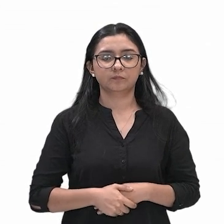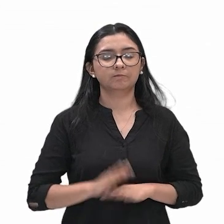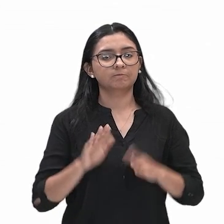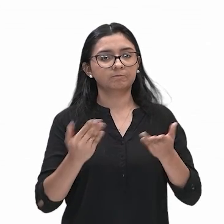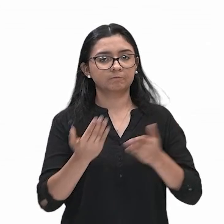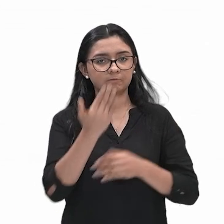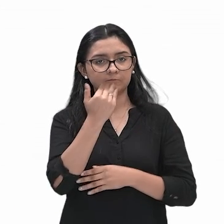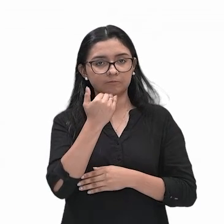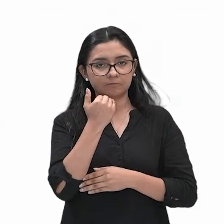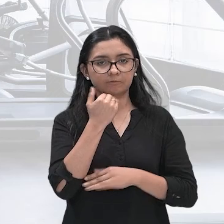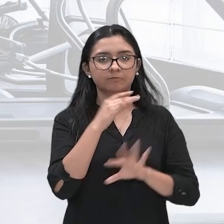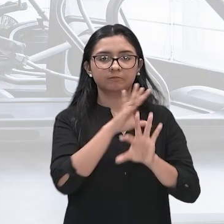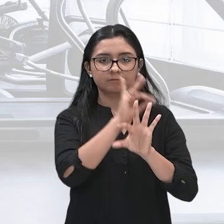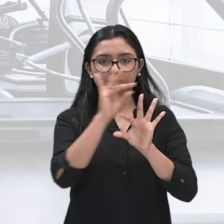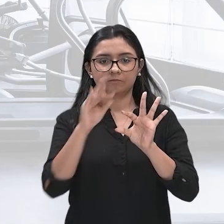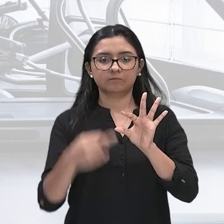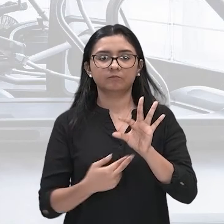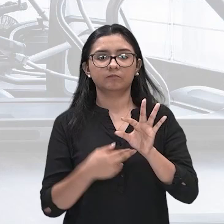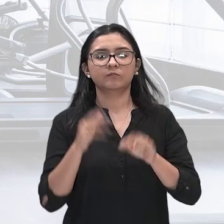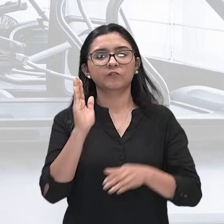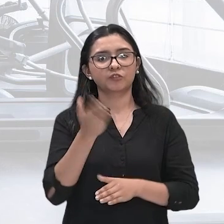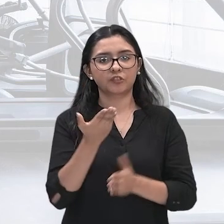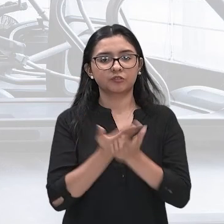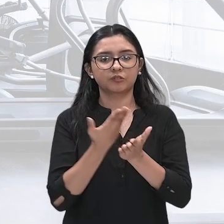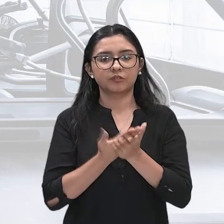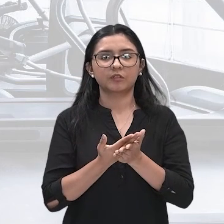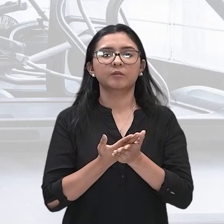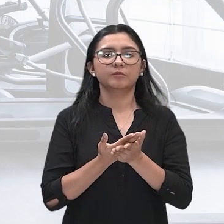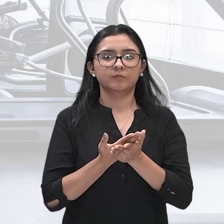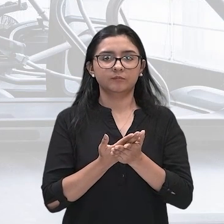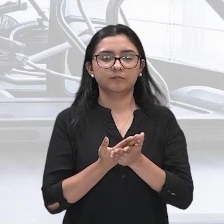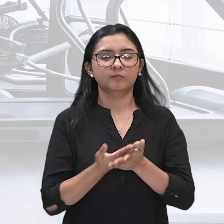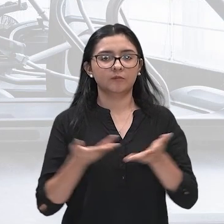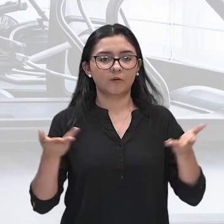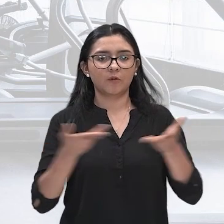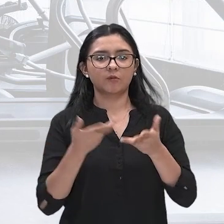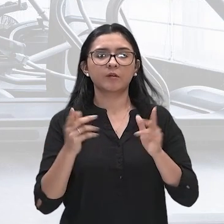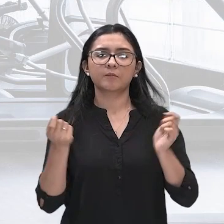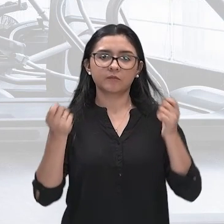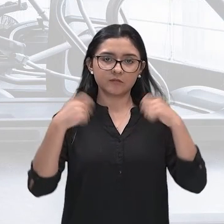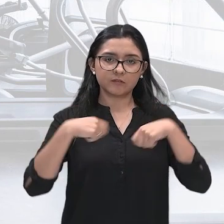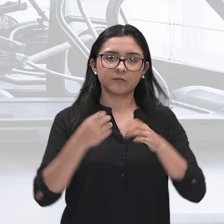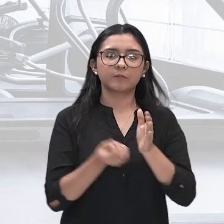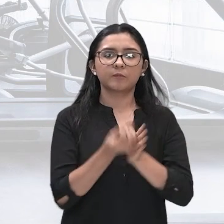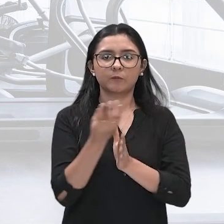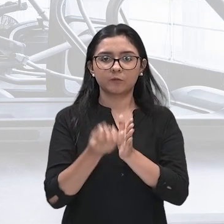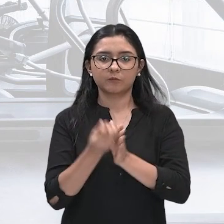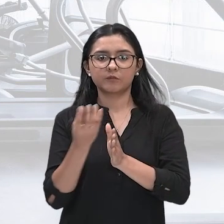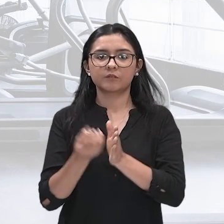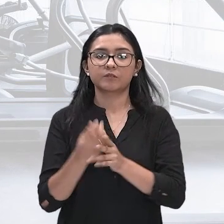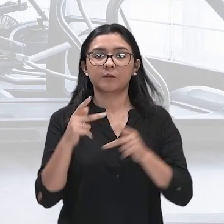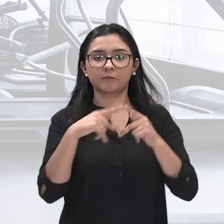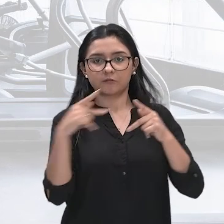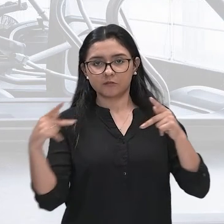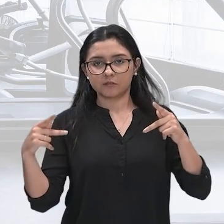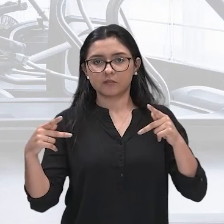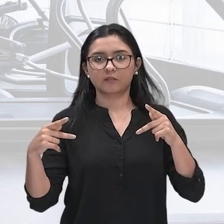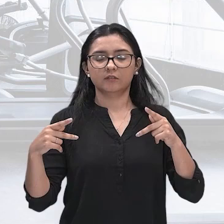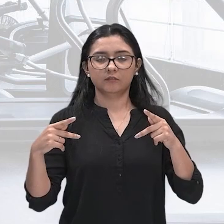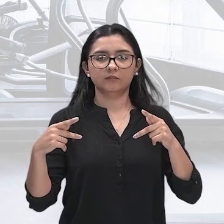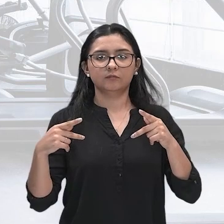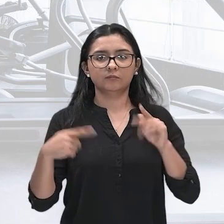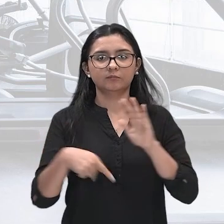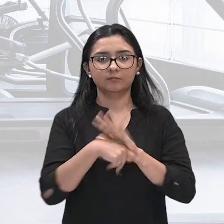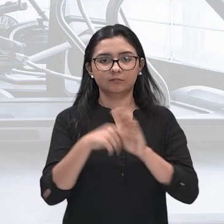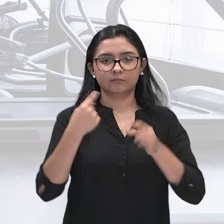aminoácidos essenciais, a gente já viu na aula de hoje que é possível, né, produzir justamente as proteínas, né? As proteínas são